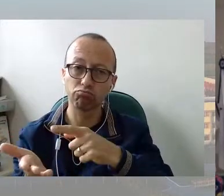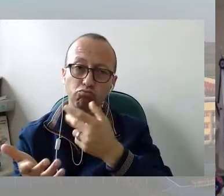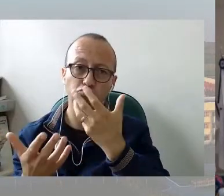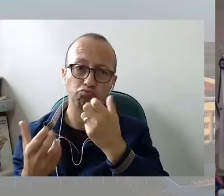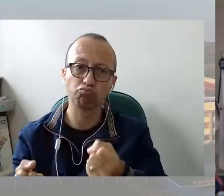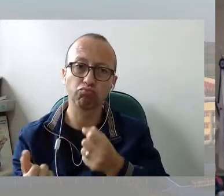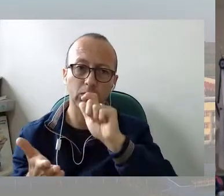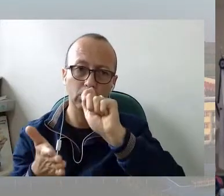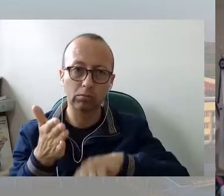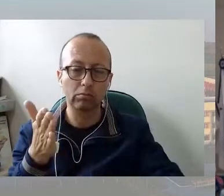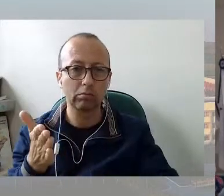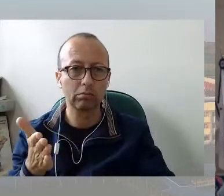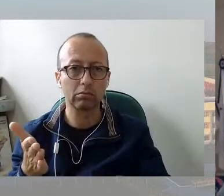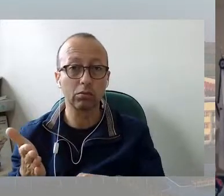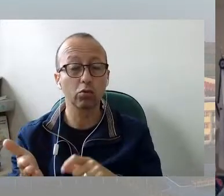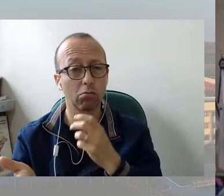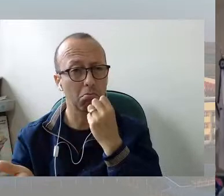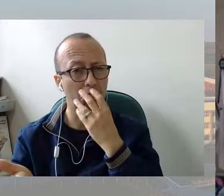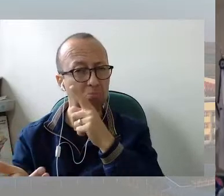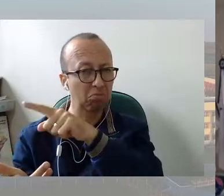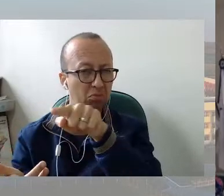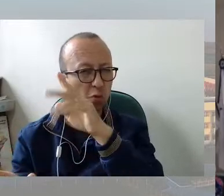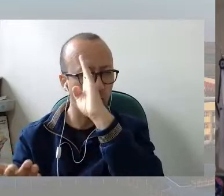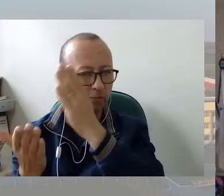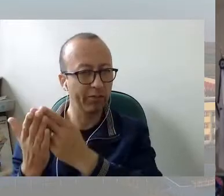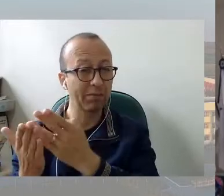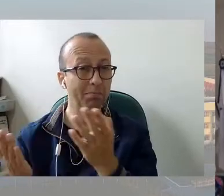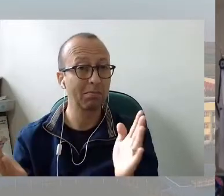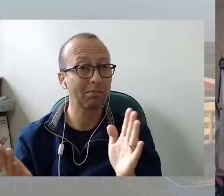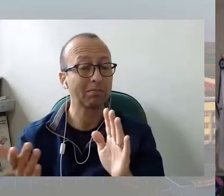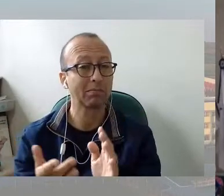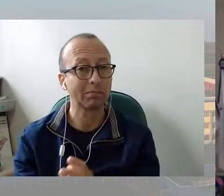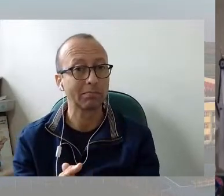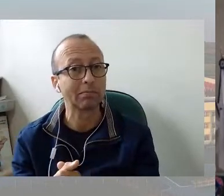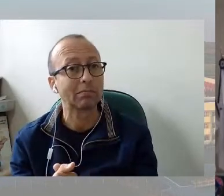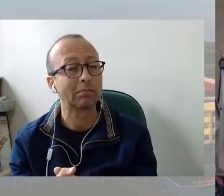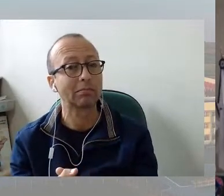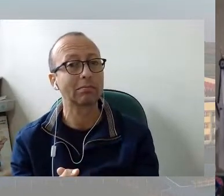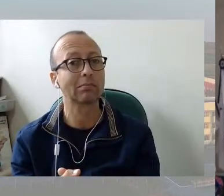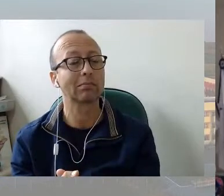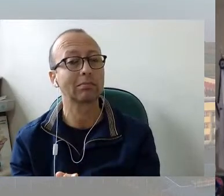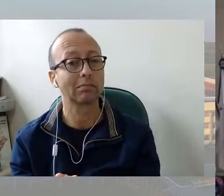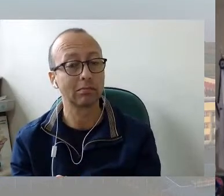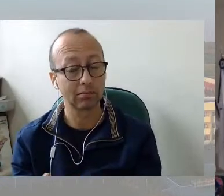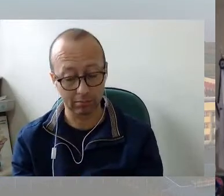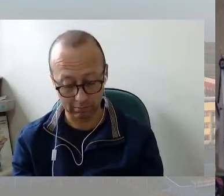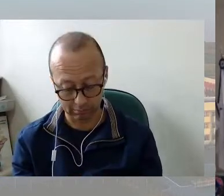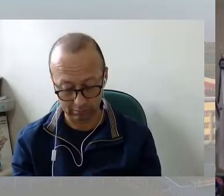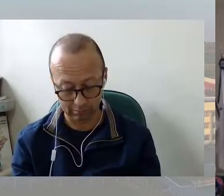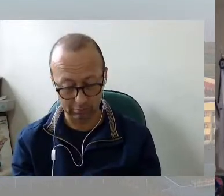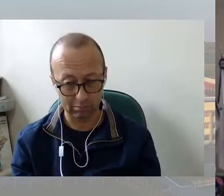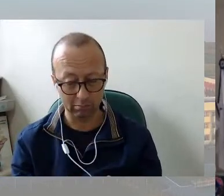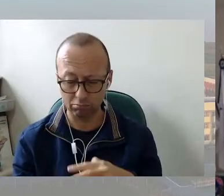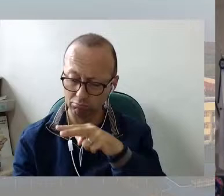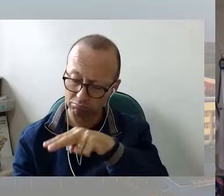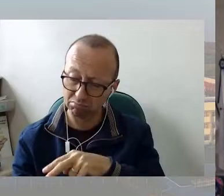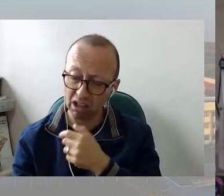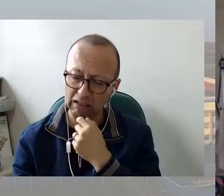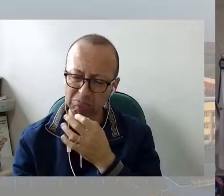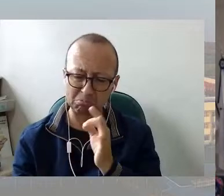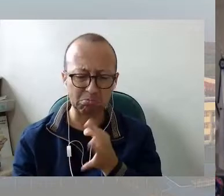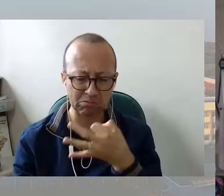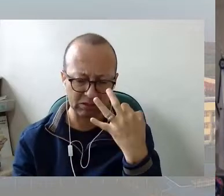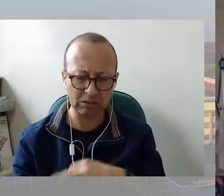mesmo sabendo, ou talvez, a gente, né, que nela, que aquilo tudo fosse, de fato, verdade, mas não era. Nós